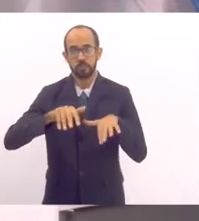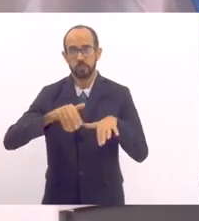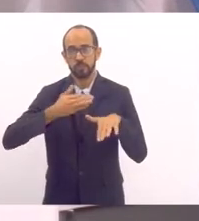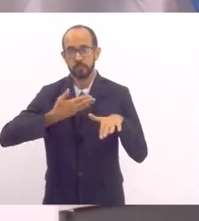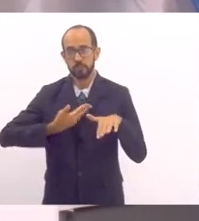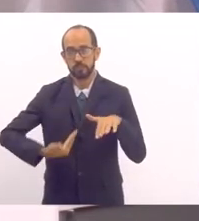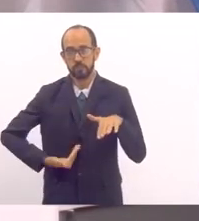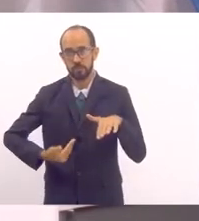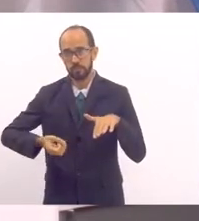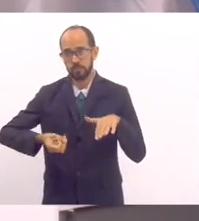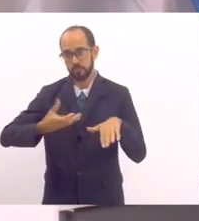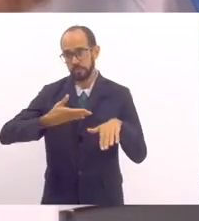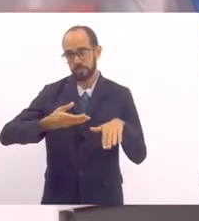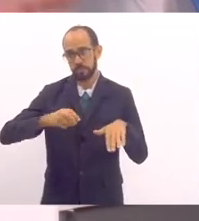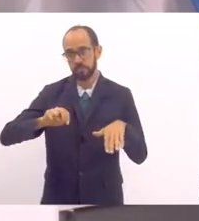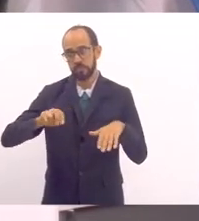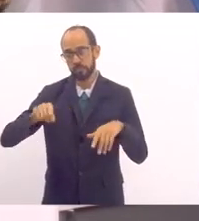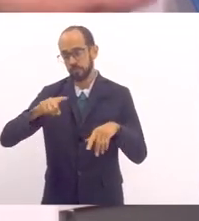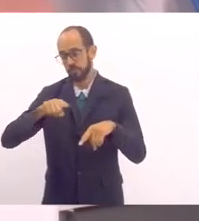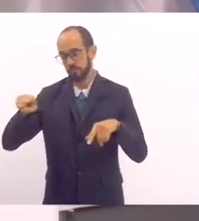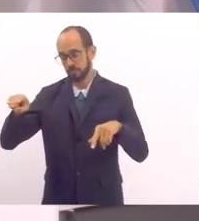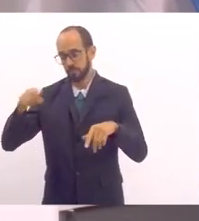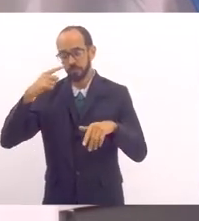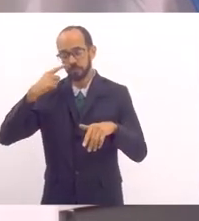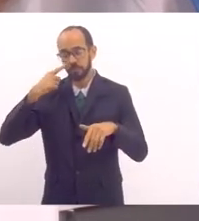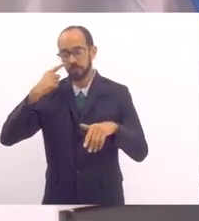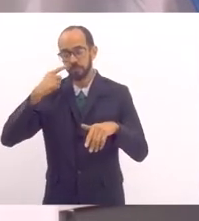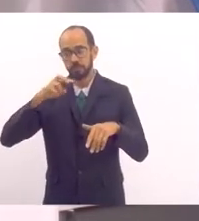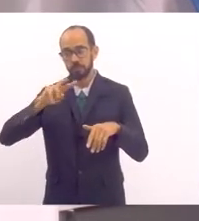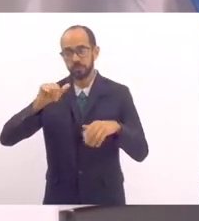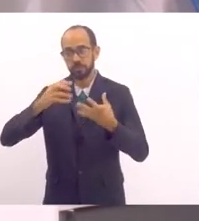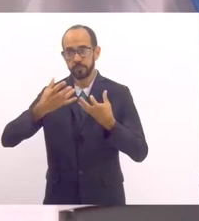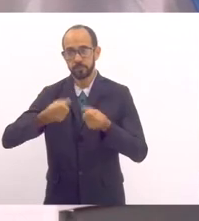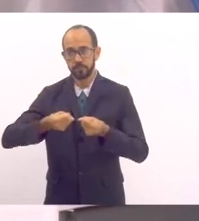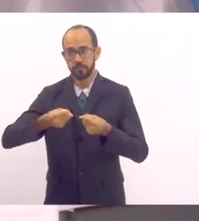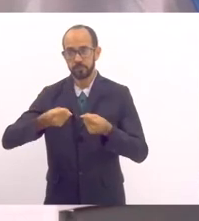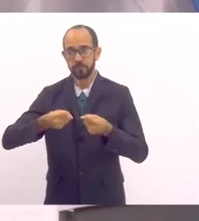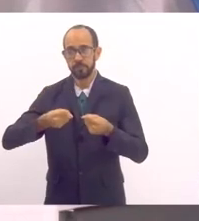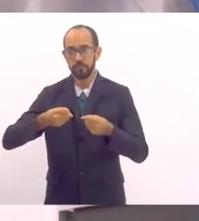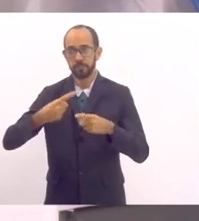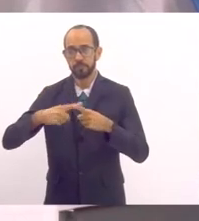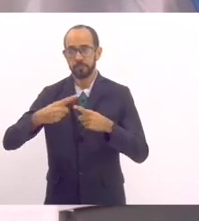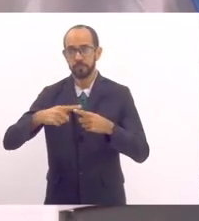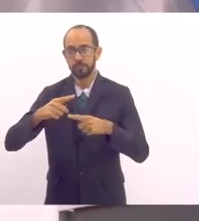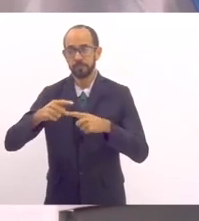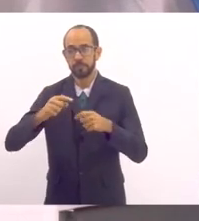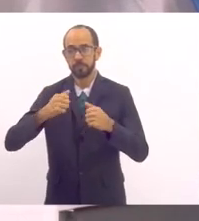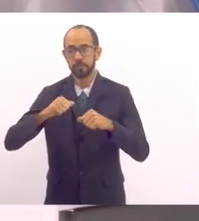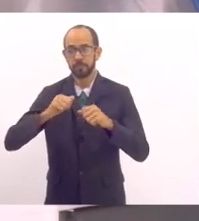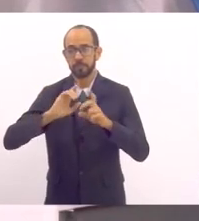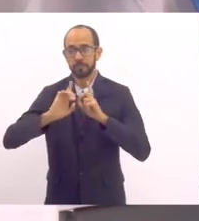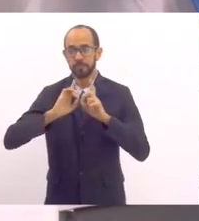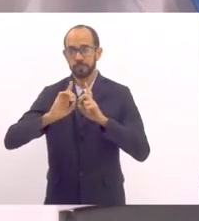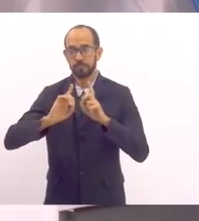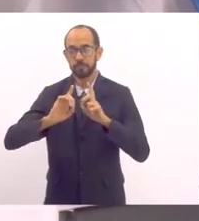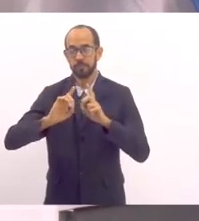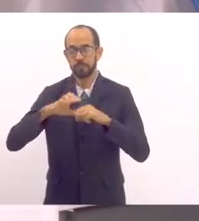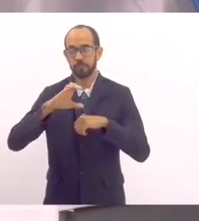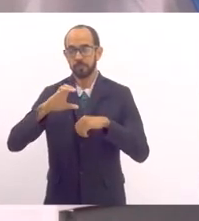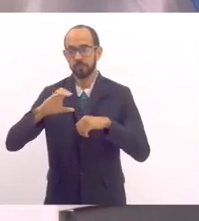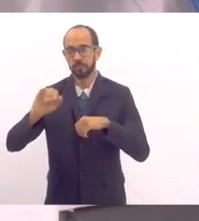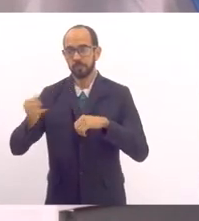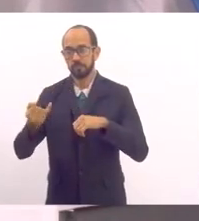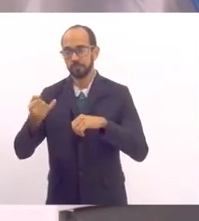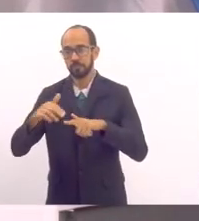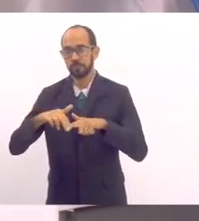para vocês receberem o que foi, o que será acatado, recebido ou não, porque eu preciso debater isso com a CCJ, tanto que foi